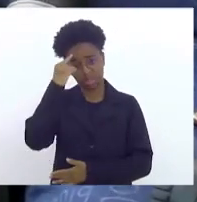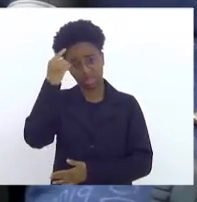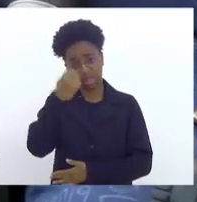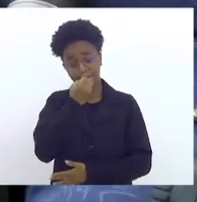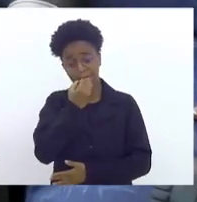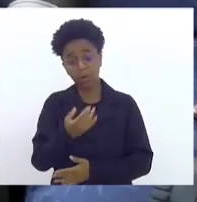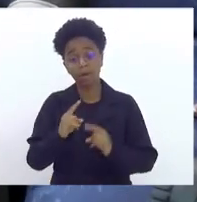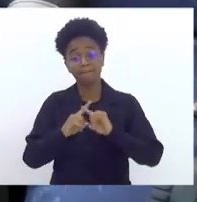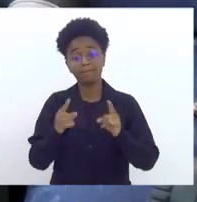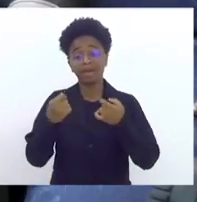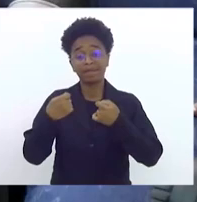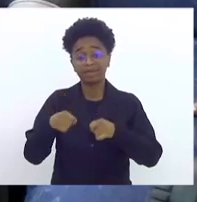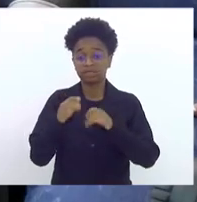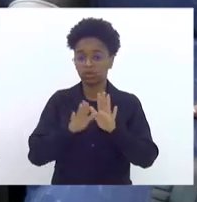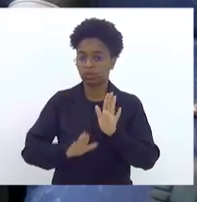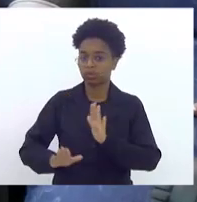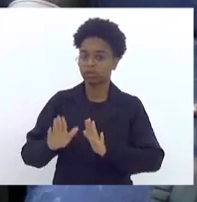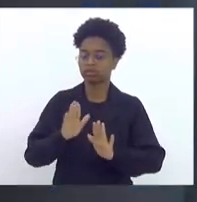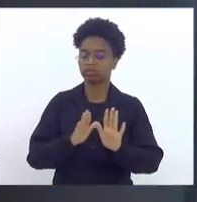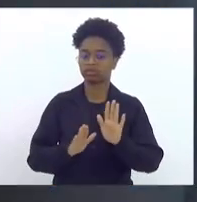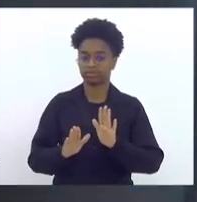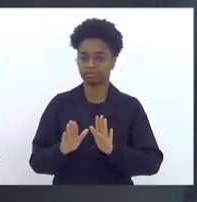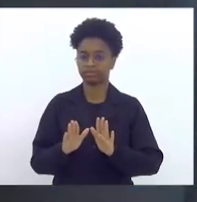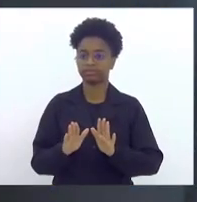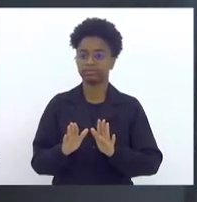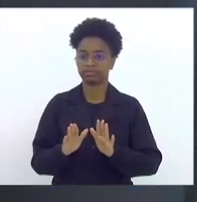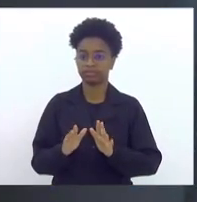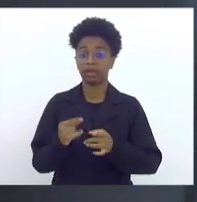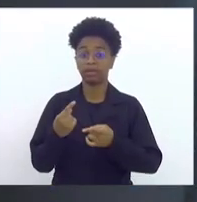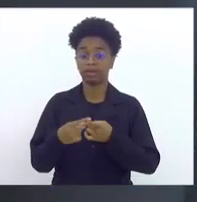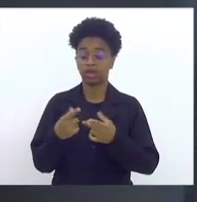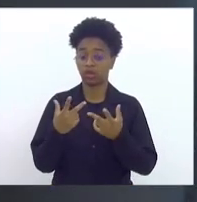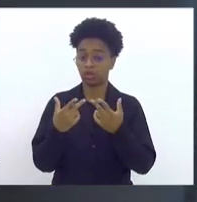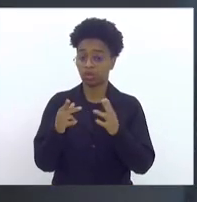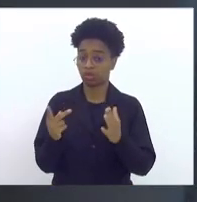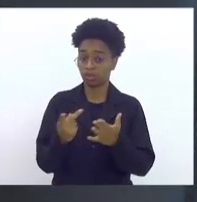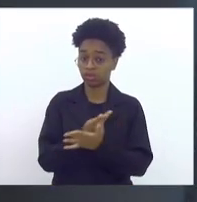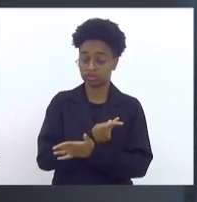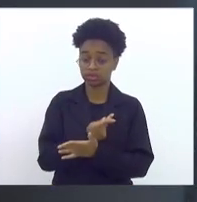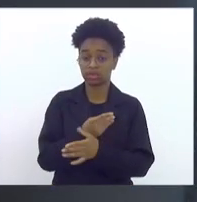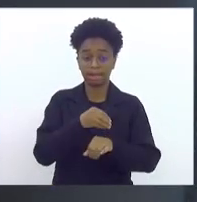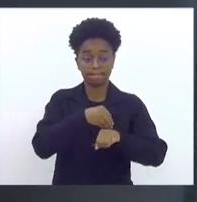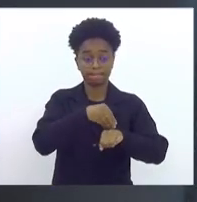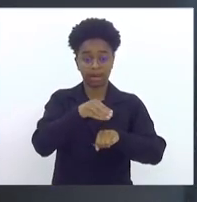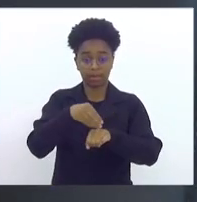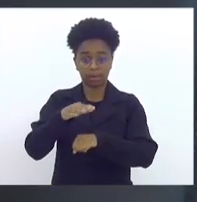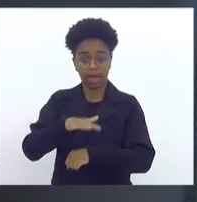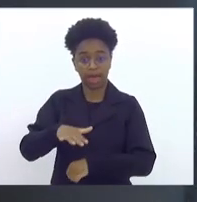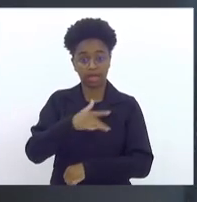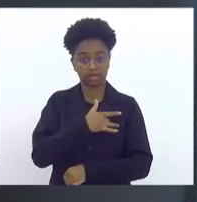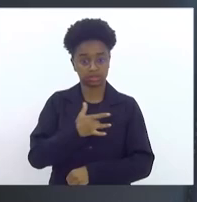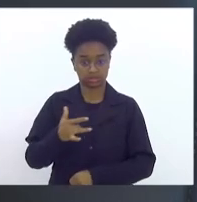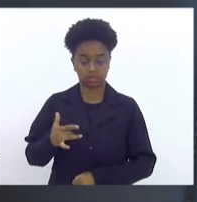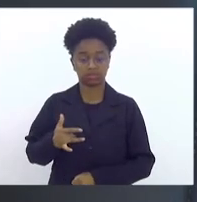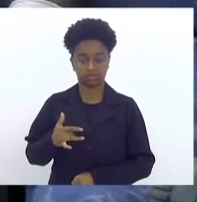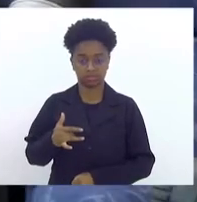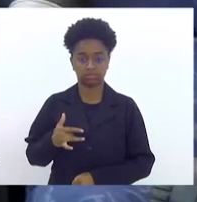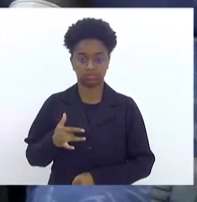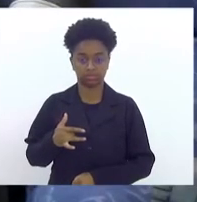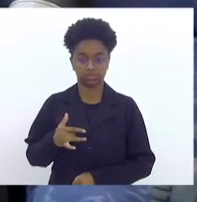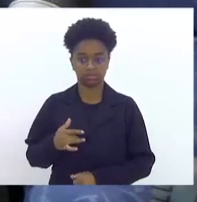mas ela tem que ser trabalhada com cuidado é assim como ocorreu com a notificação compulsória da saúde né